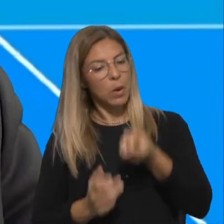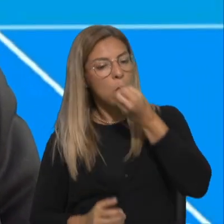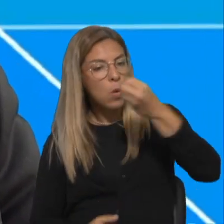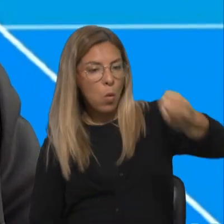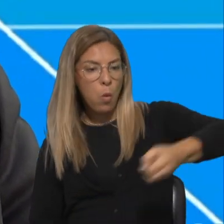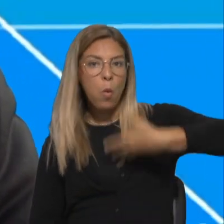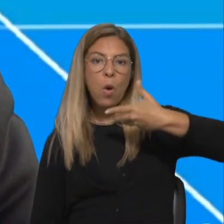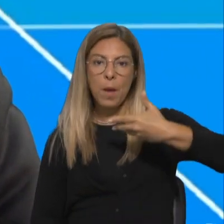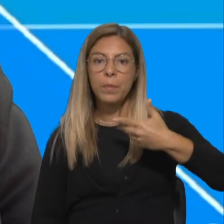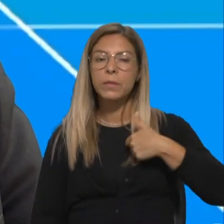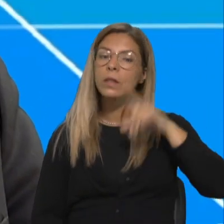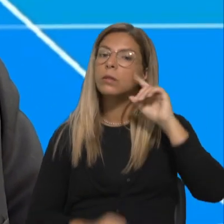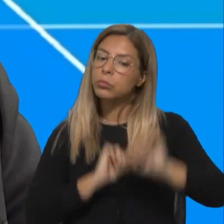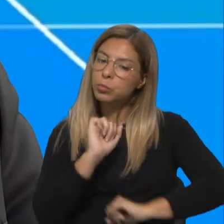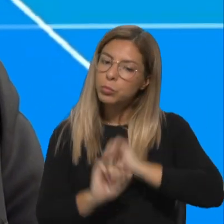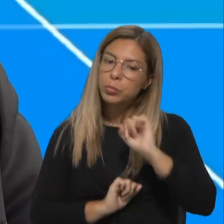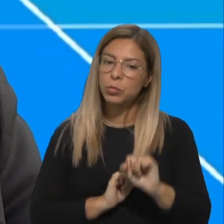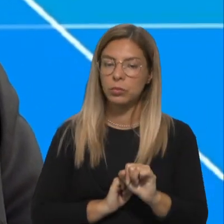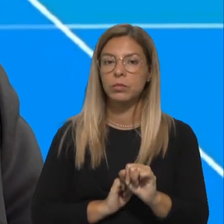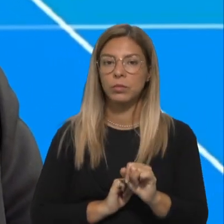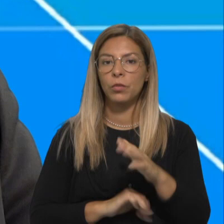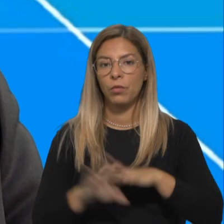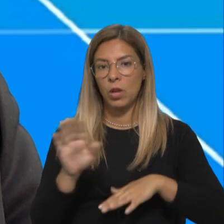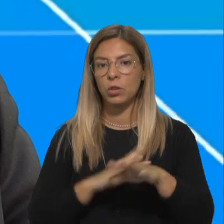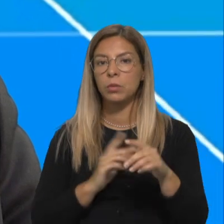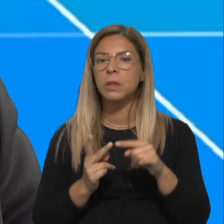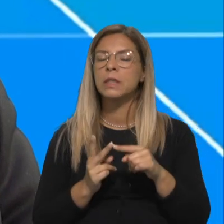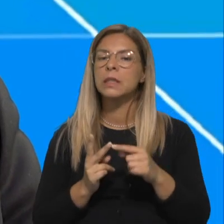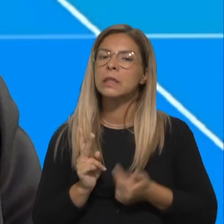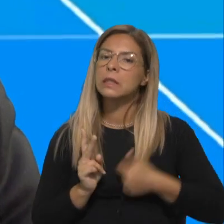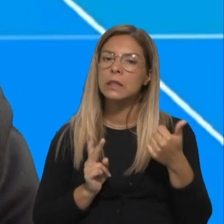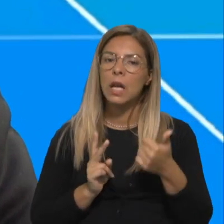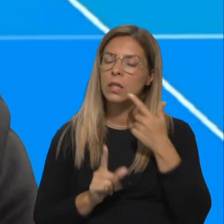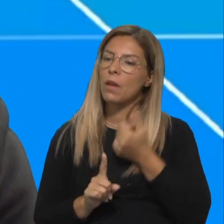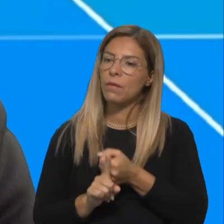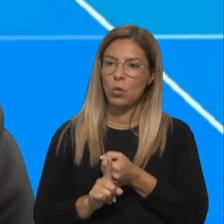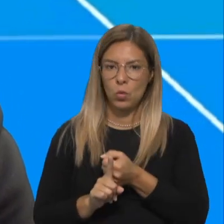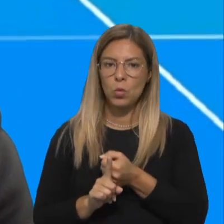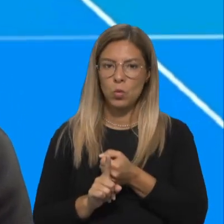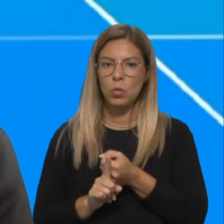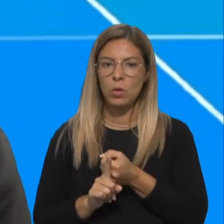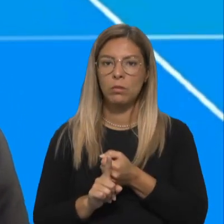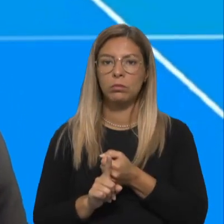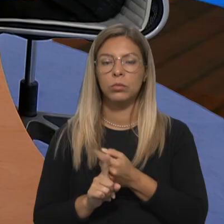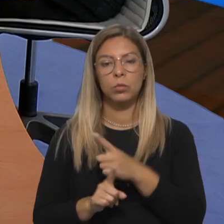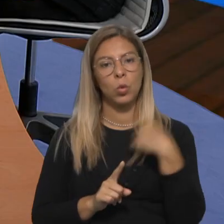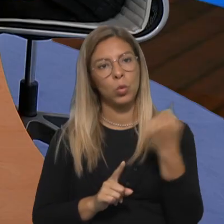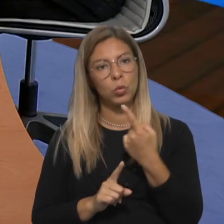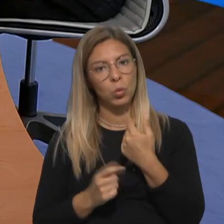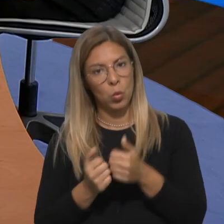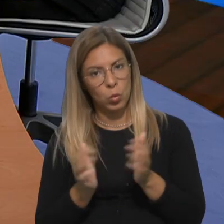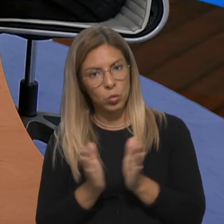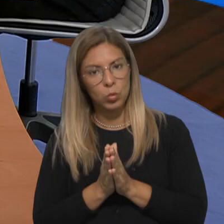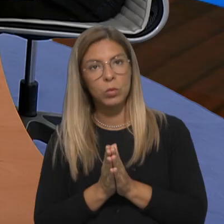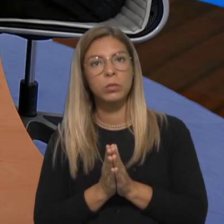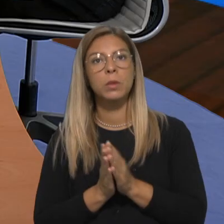e saber o que fazer com ele. Eu acho que este é o grande desafio para toda a gente e creio que